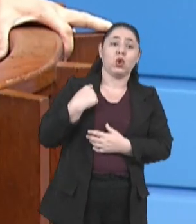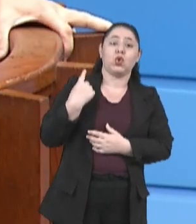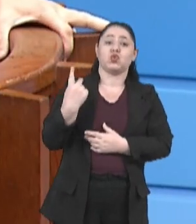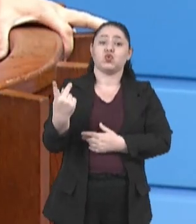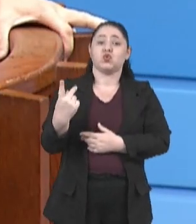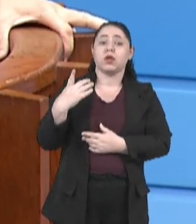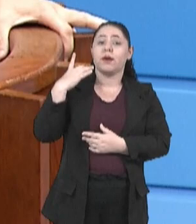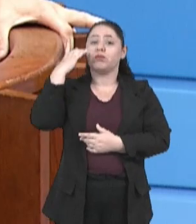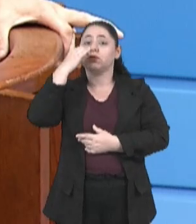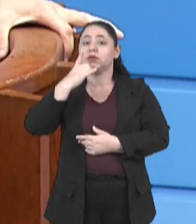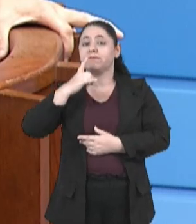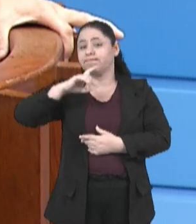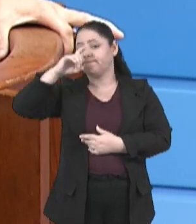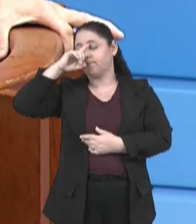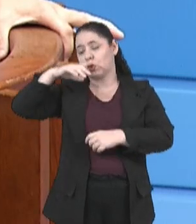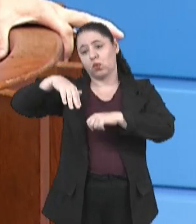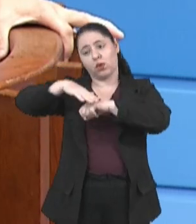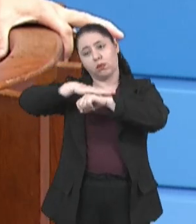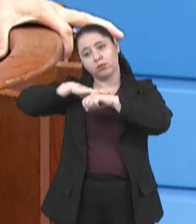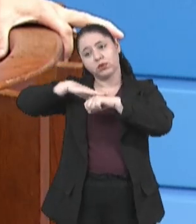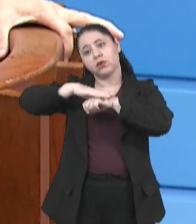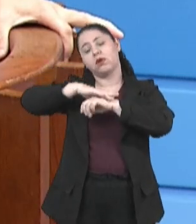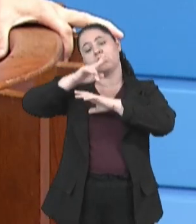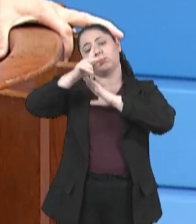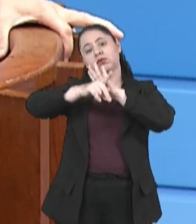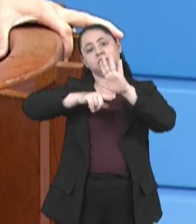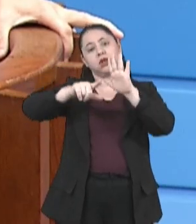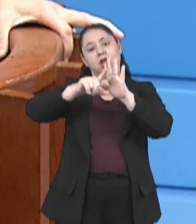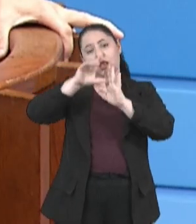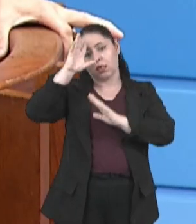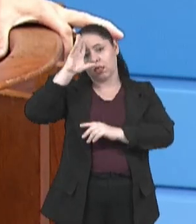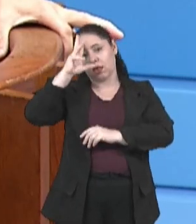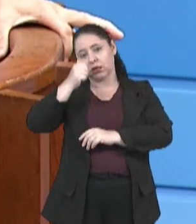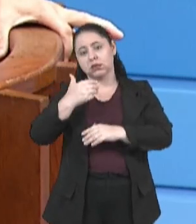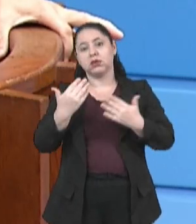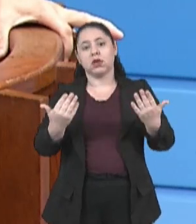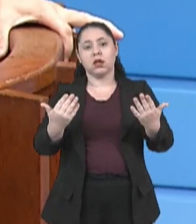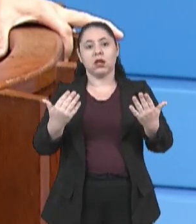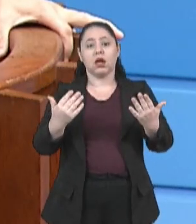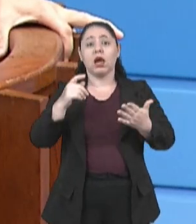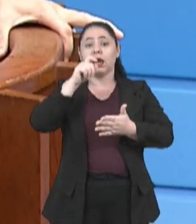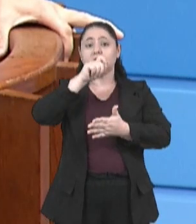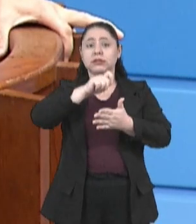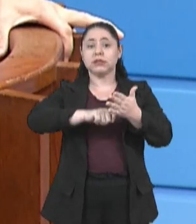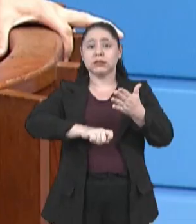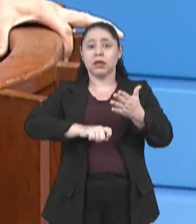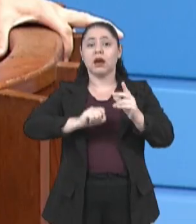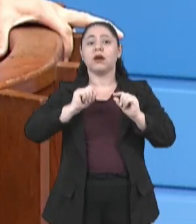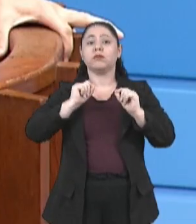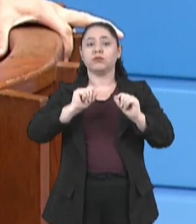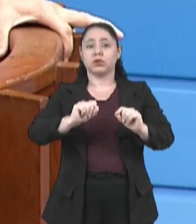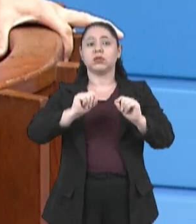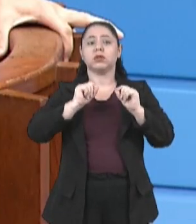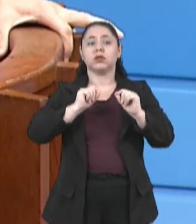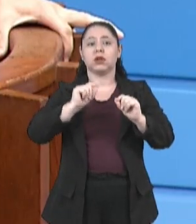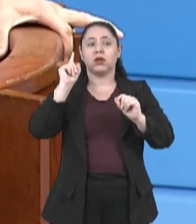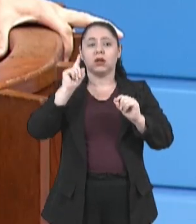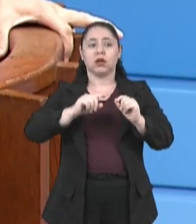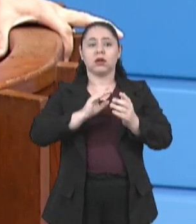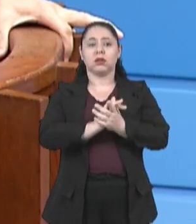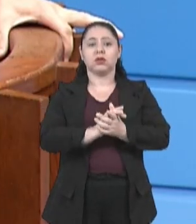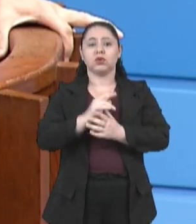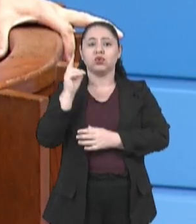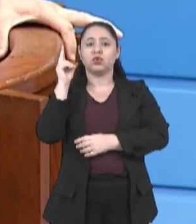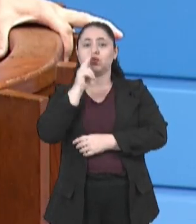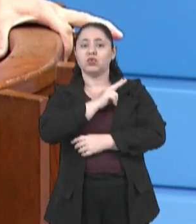nós conversamos sobre esse projeto, inclusive decidimos assinar para tramitar, né,